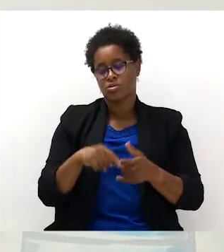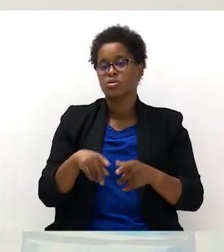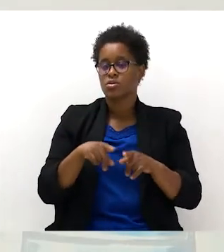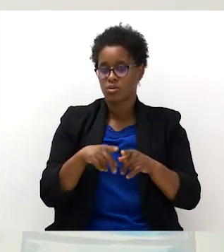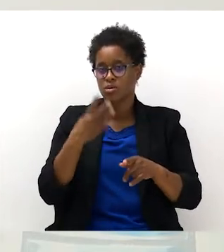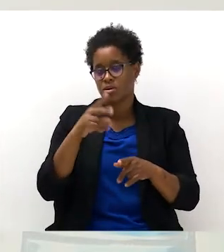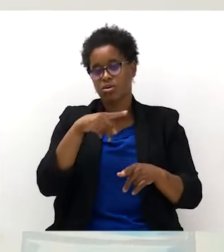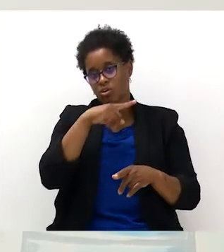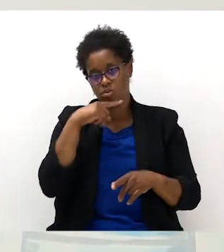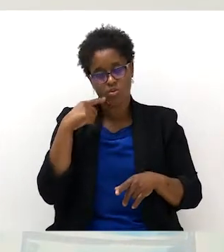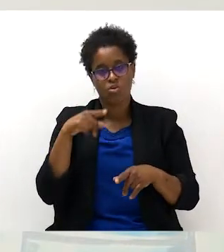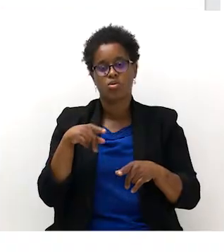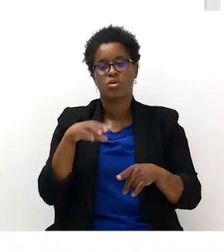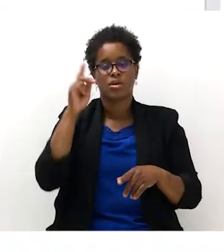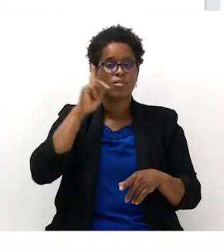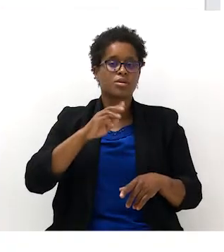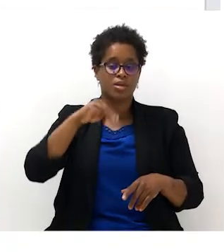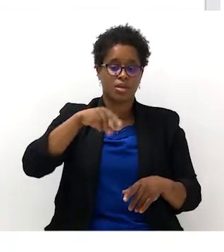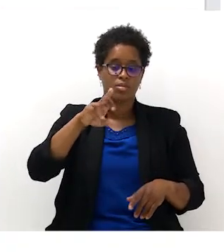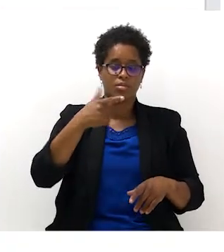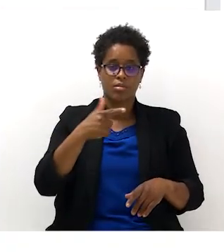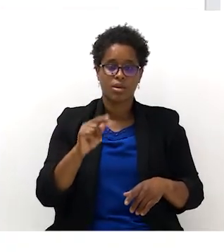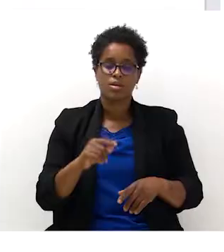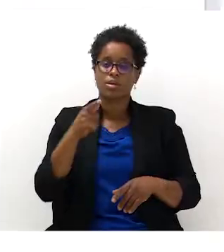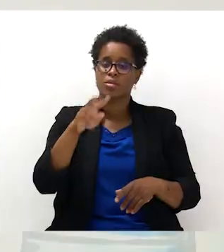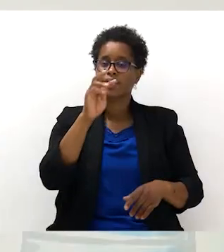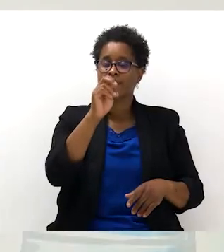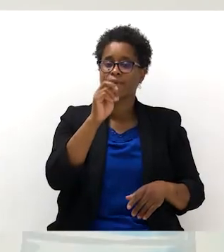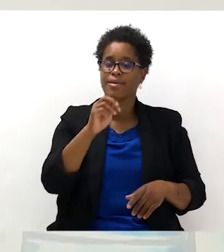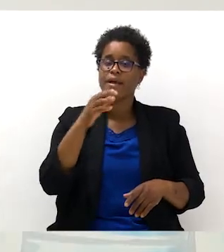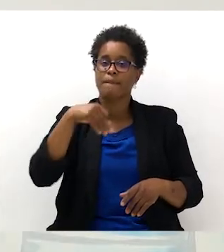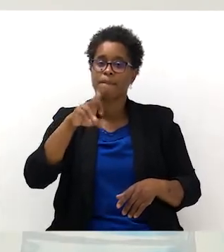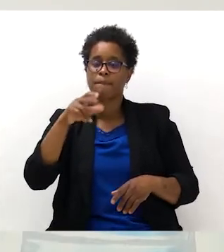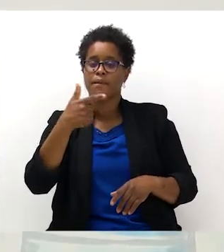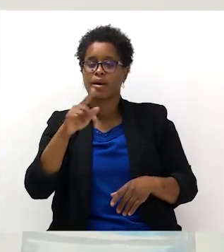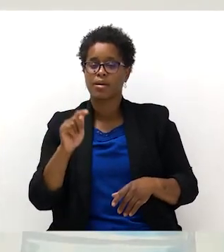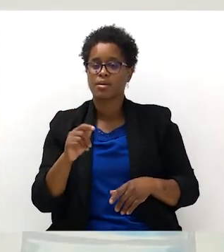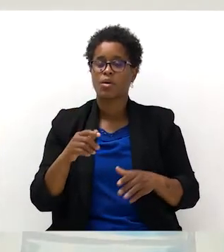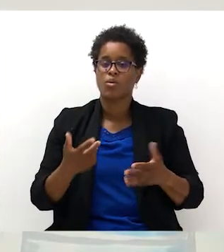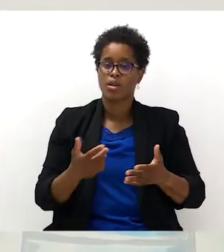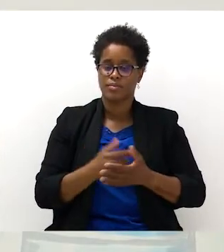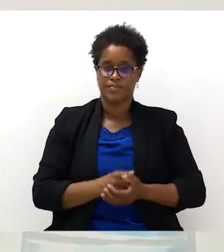Marta. E temos a terça parte. A terça parte do bolo é qual?